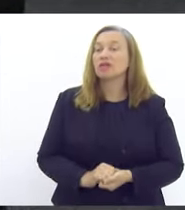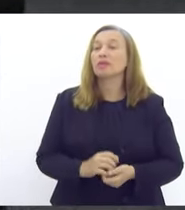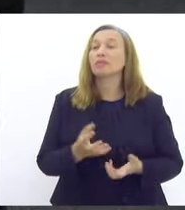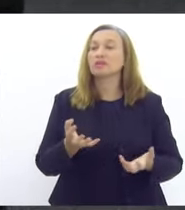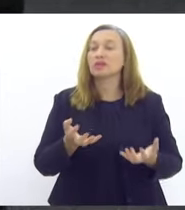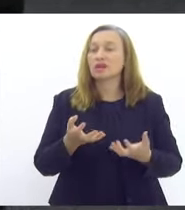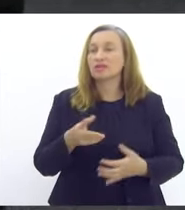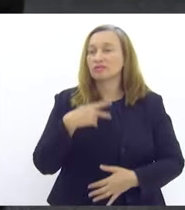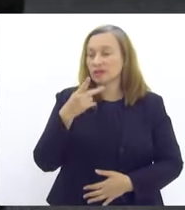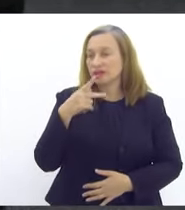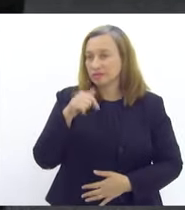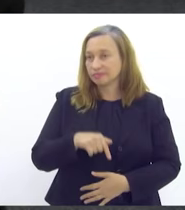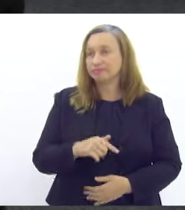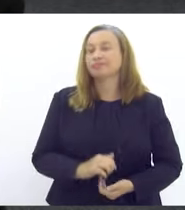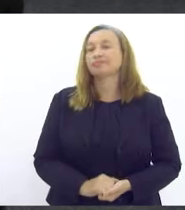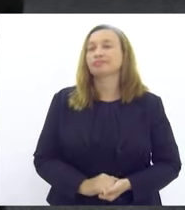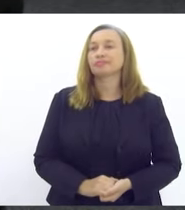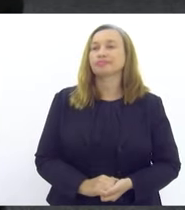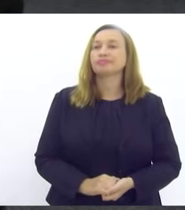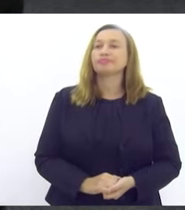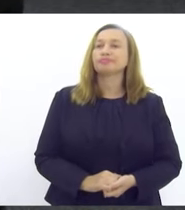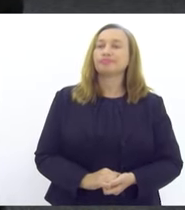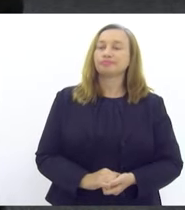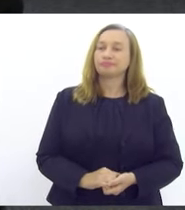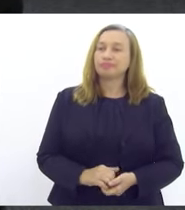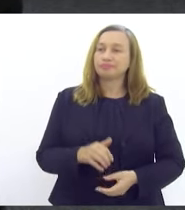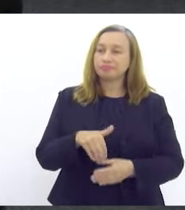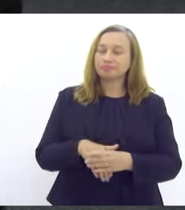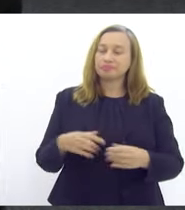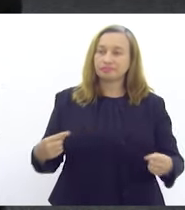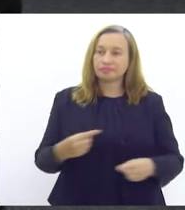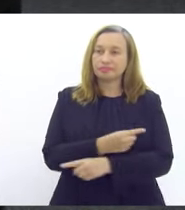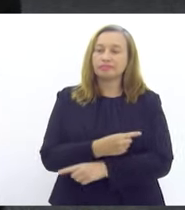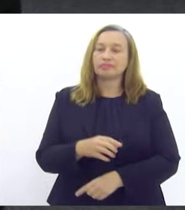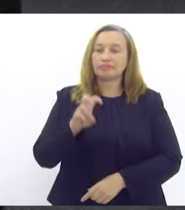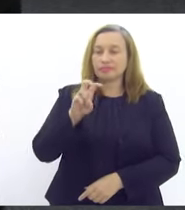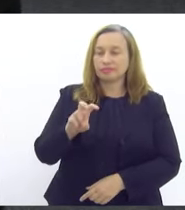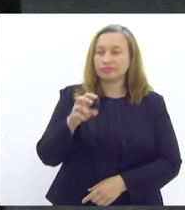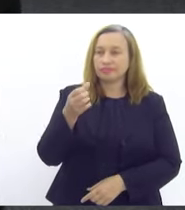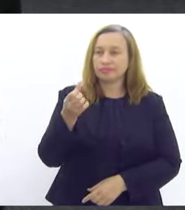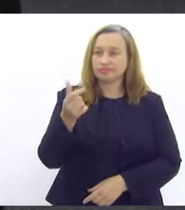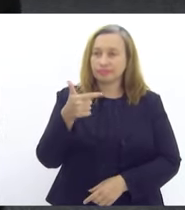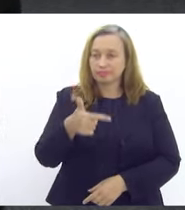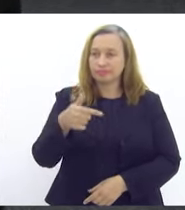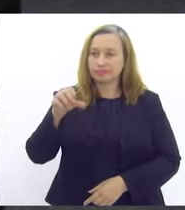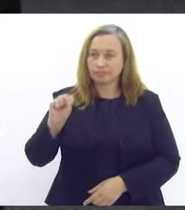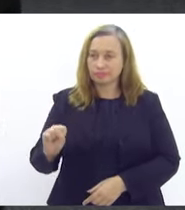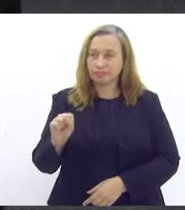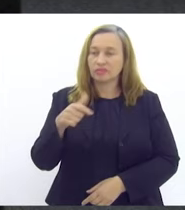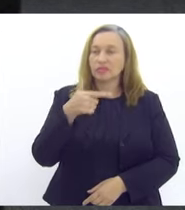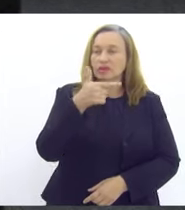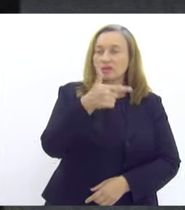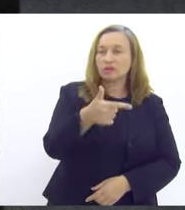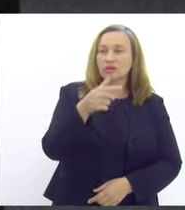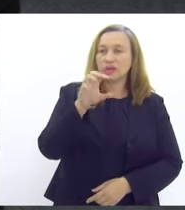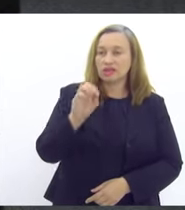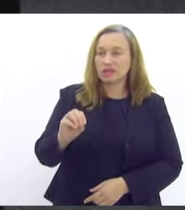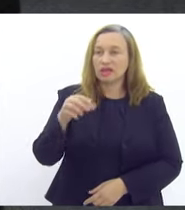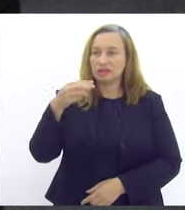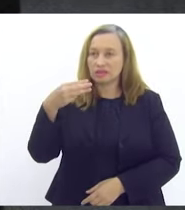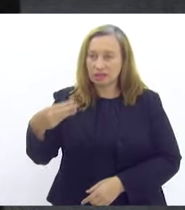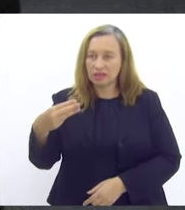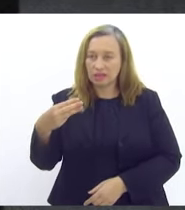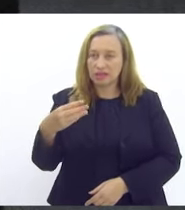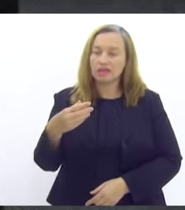quero manifestar aqui a minha abstenção no PL 528, PL 204,